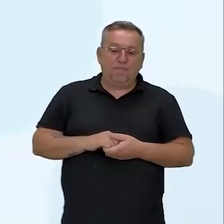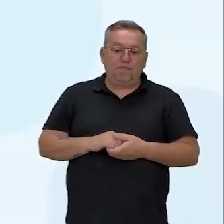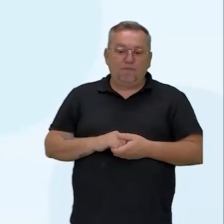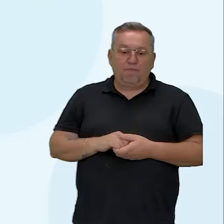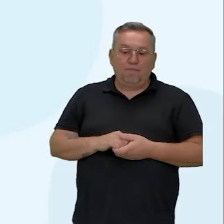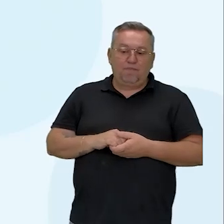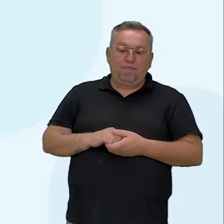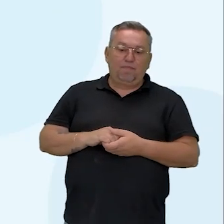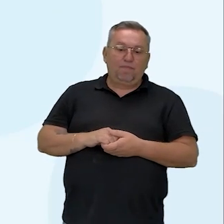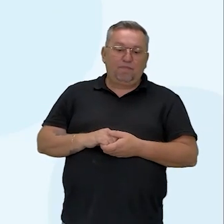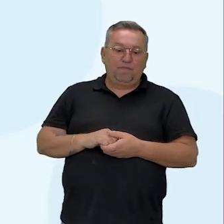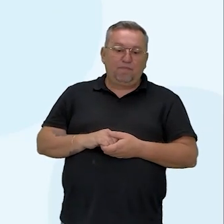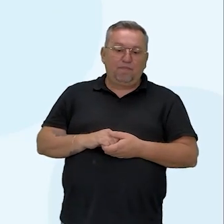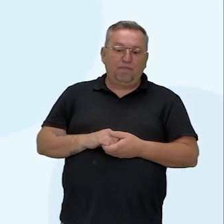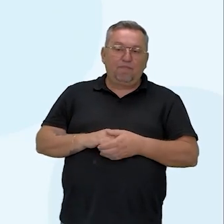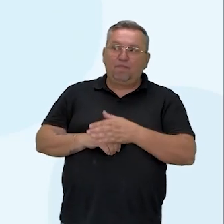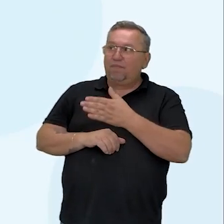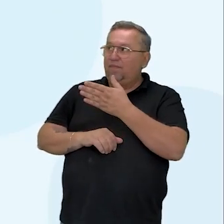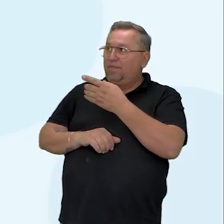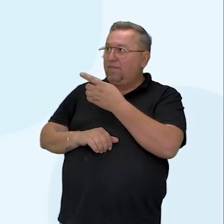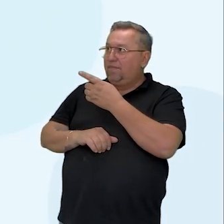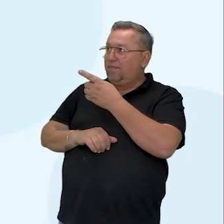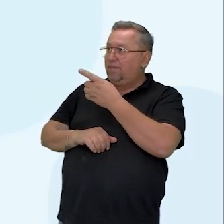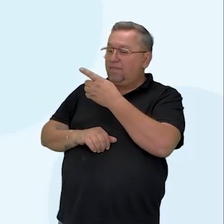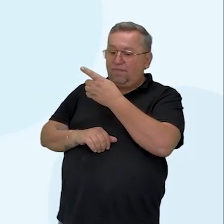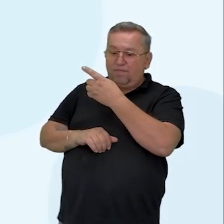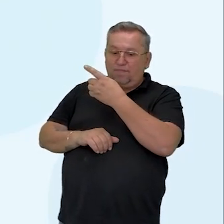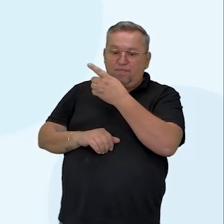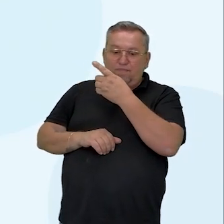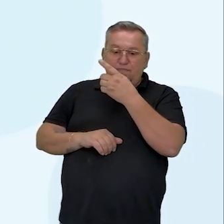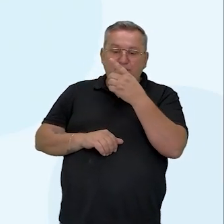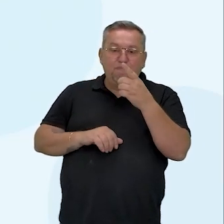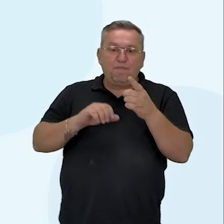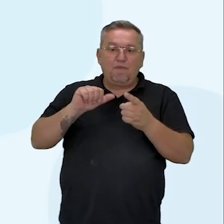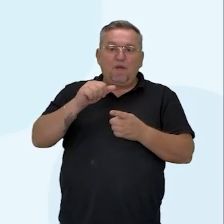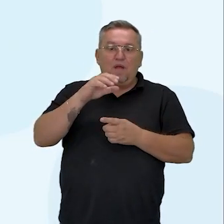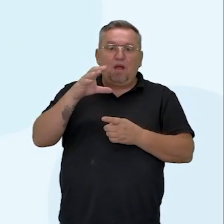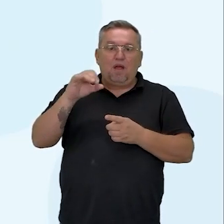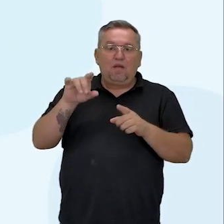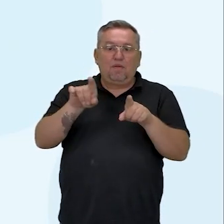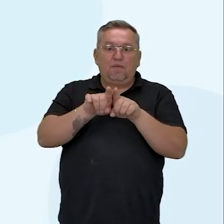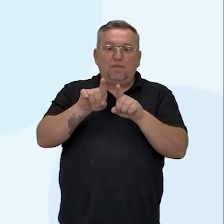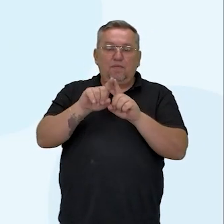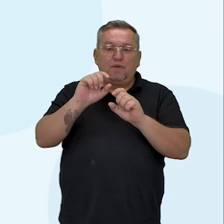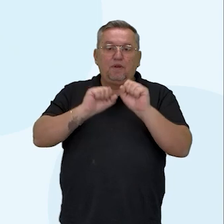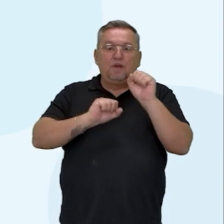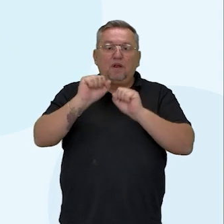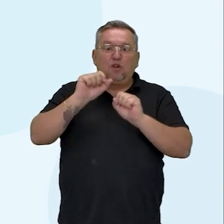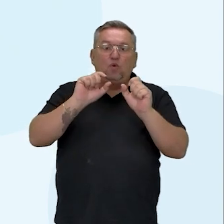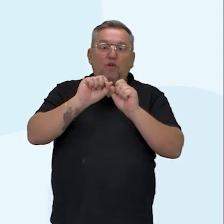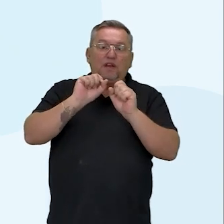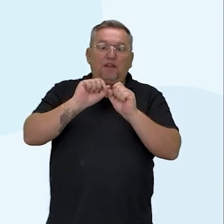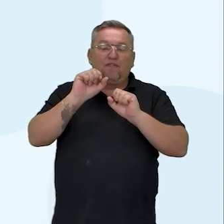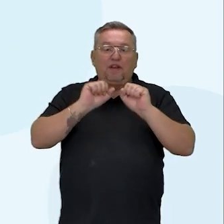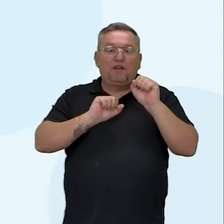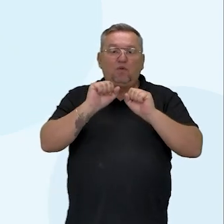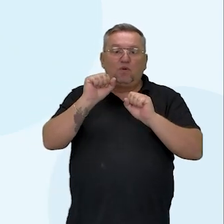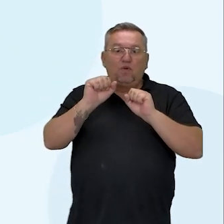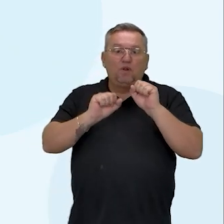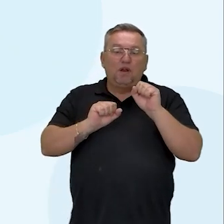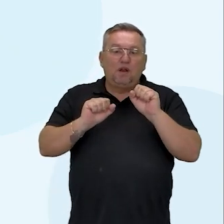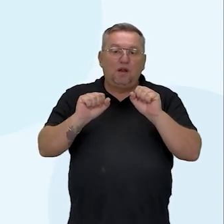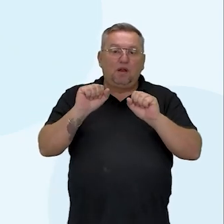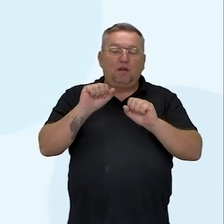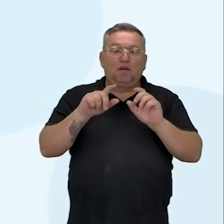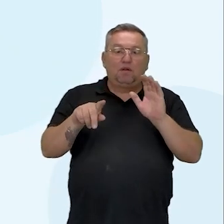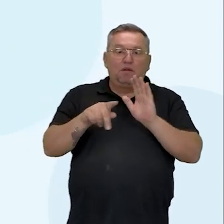lá, olha lá. Quando a gente olha a produção de aço, que é a indústria que faz indústria, a chamada